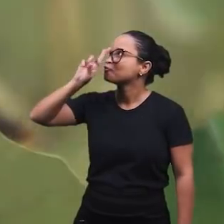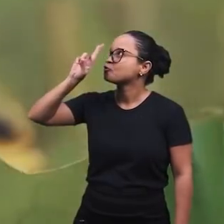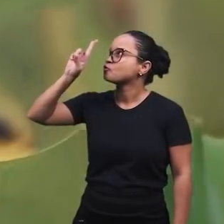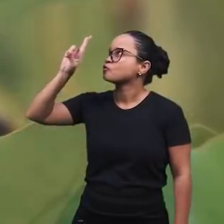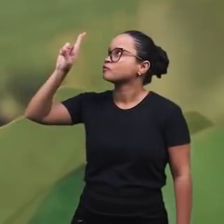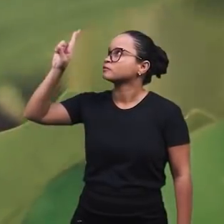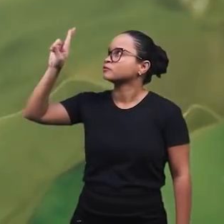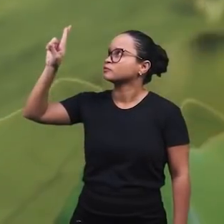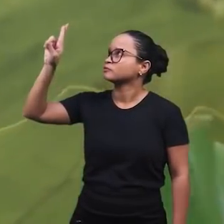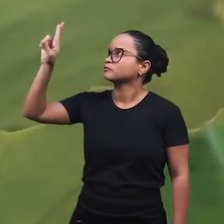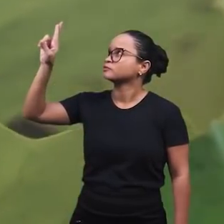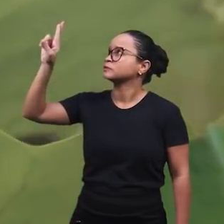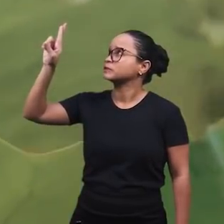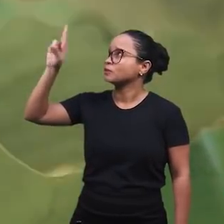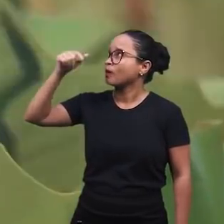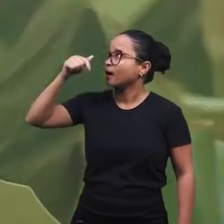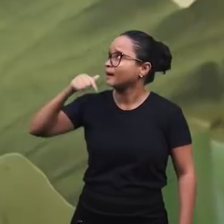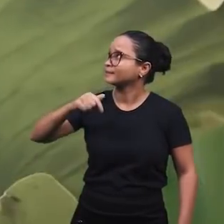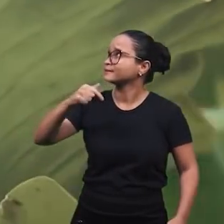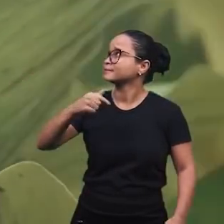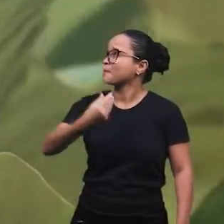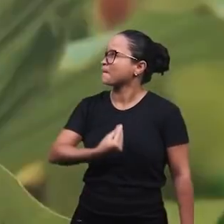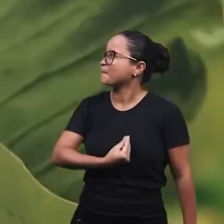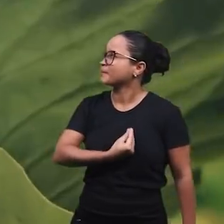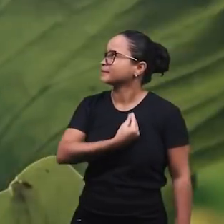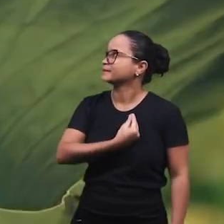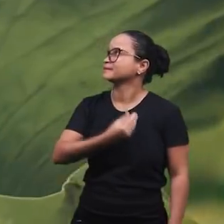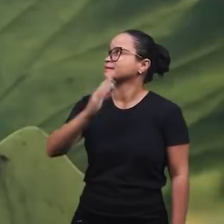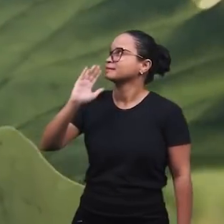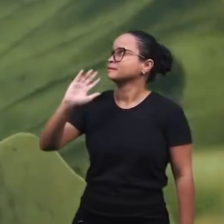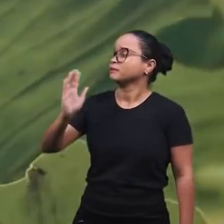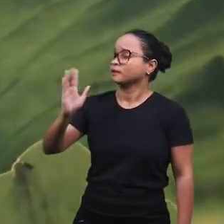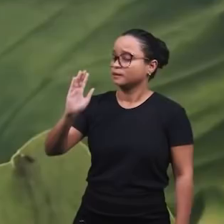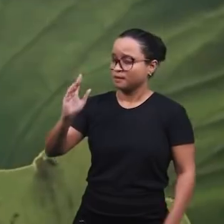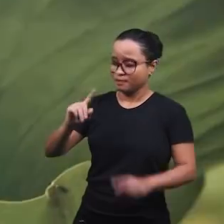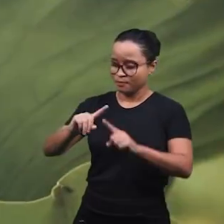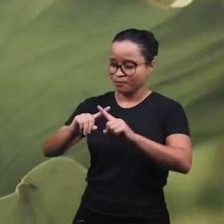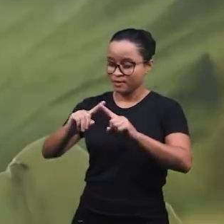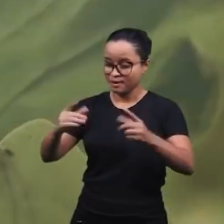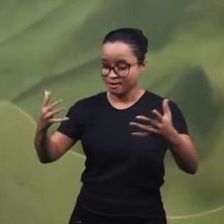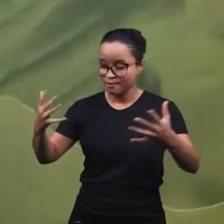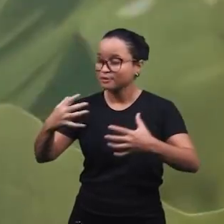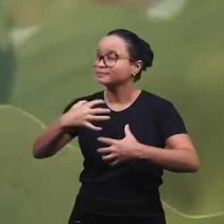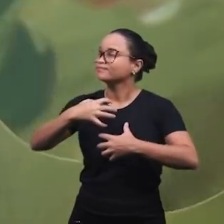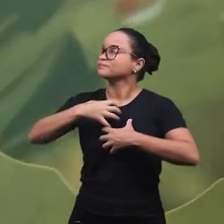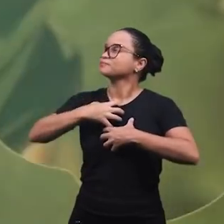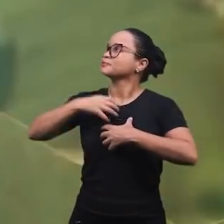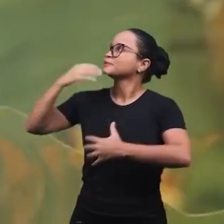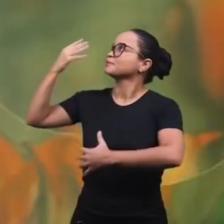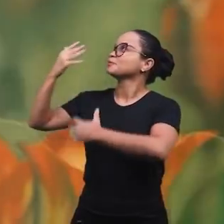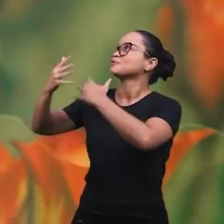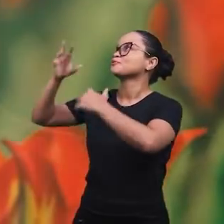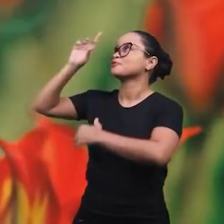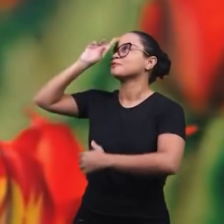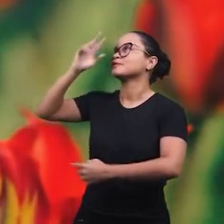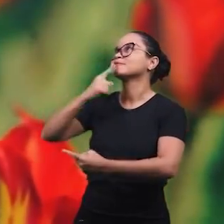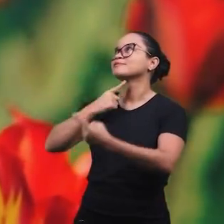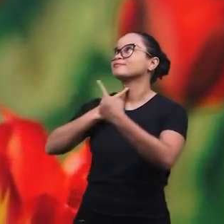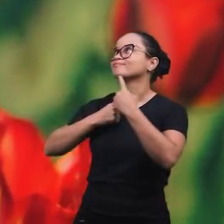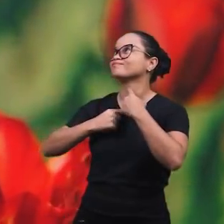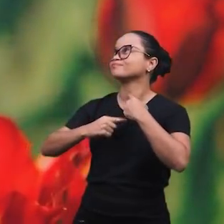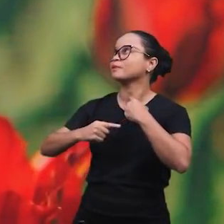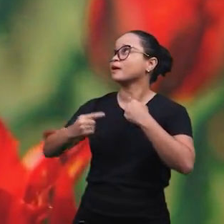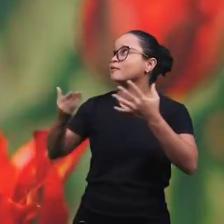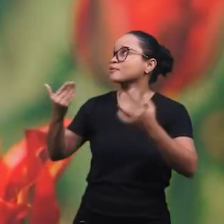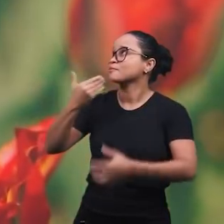Sei que estás aqui, e isto quero eu sentir.